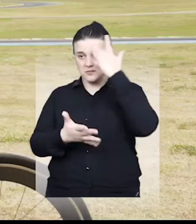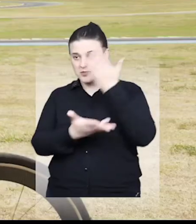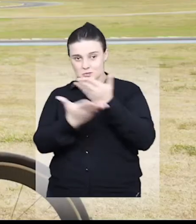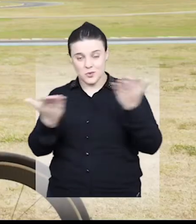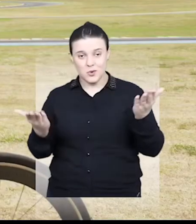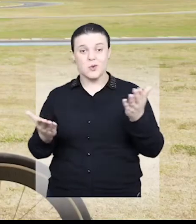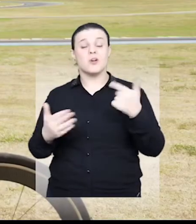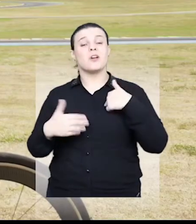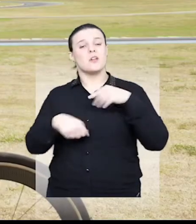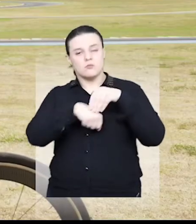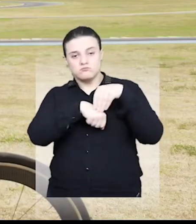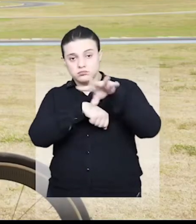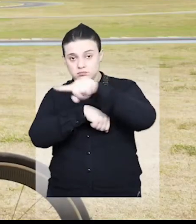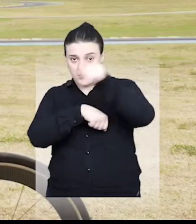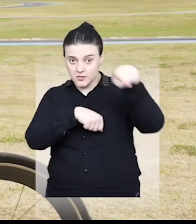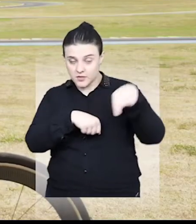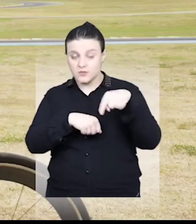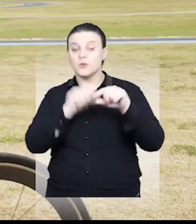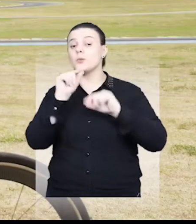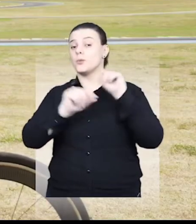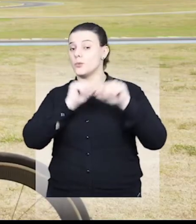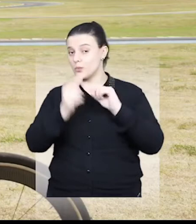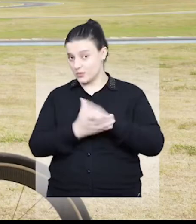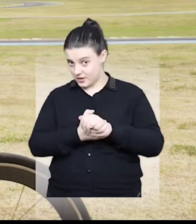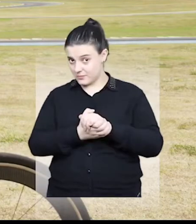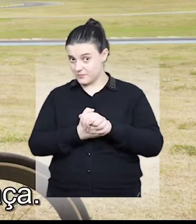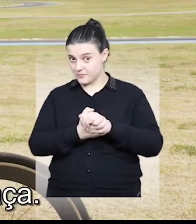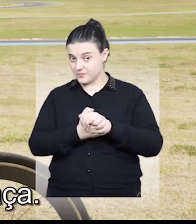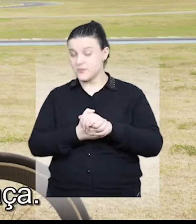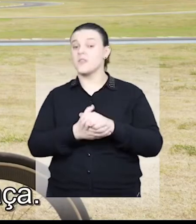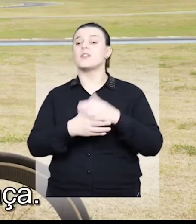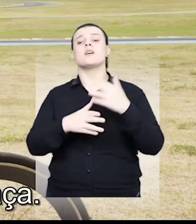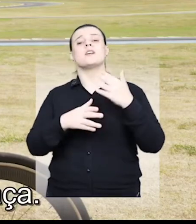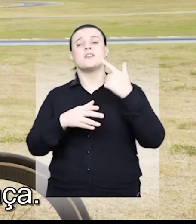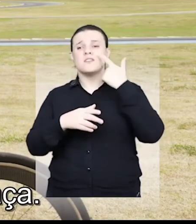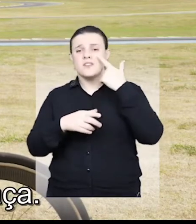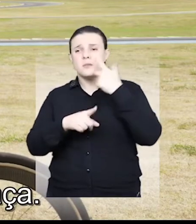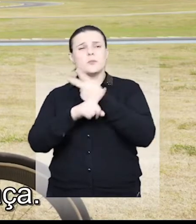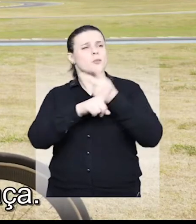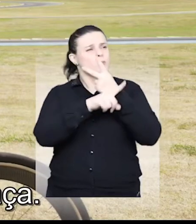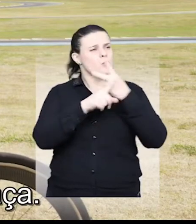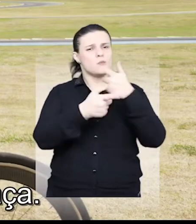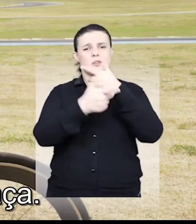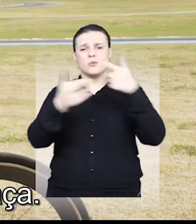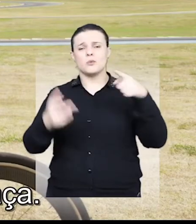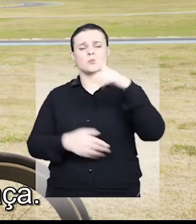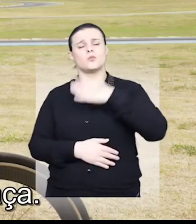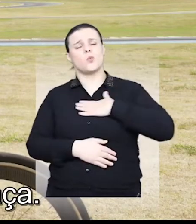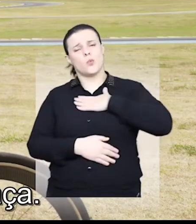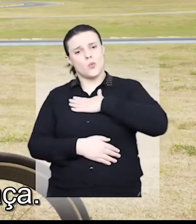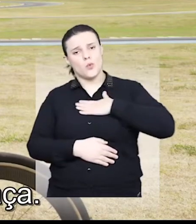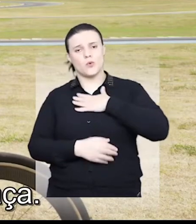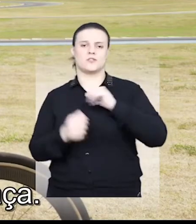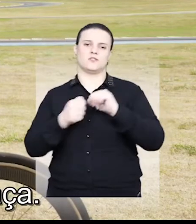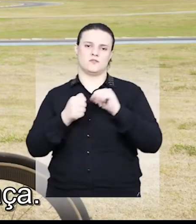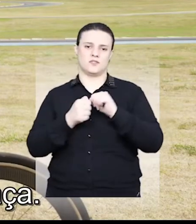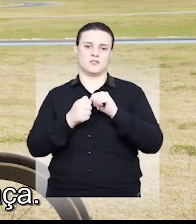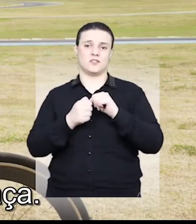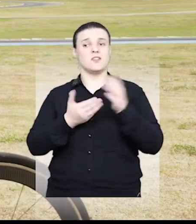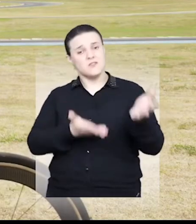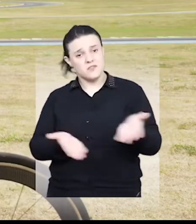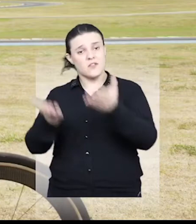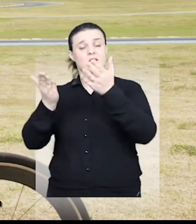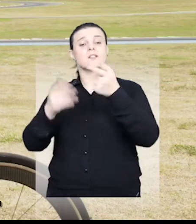pessoas. Eu queria dizer para você que procure algo que goste de fazer e